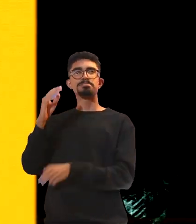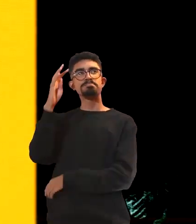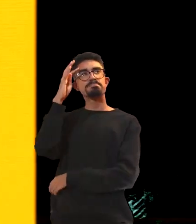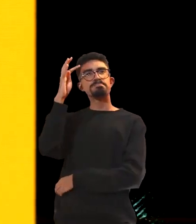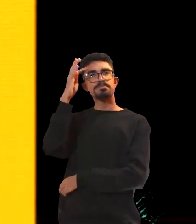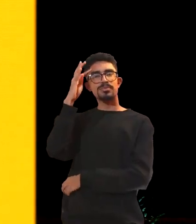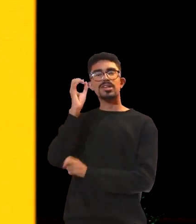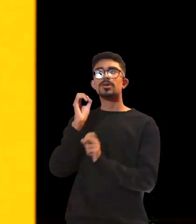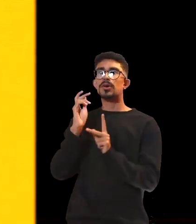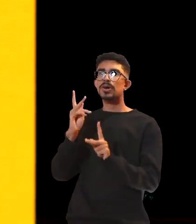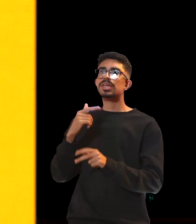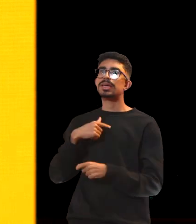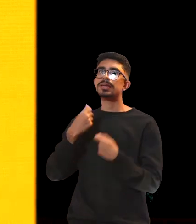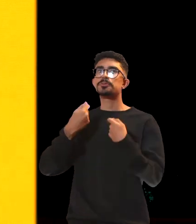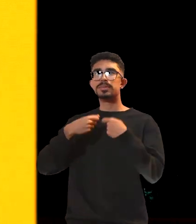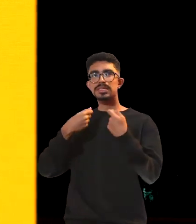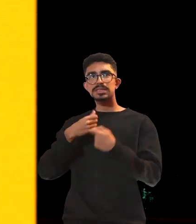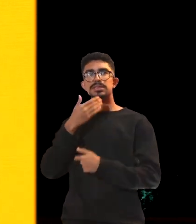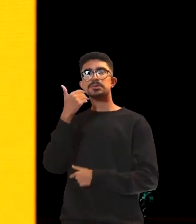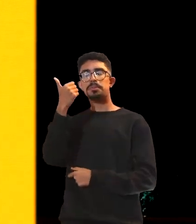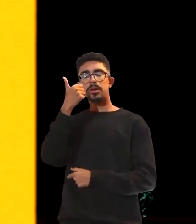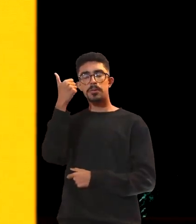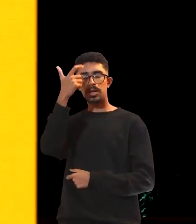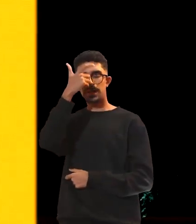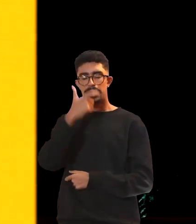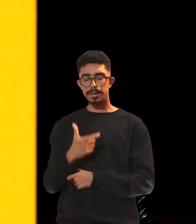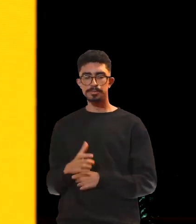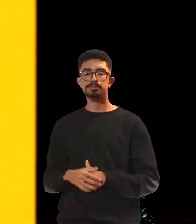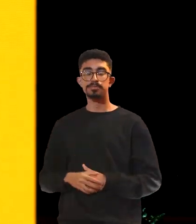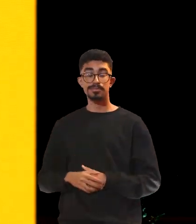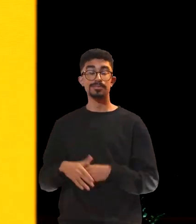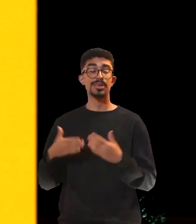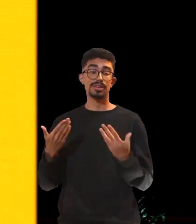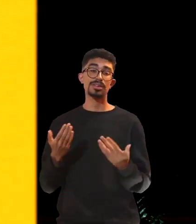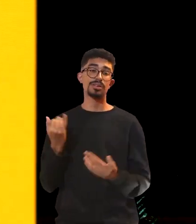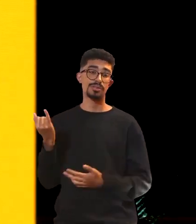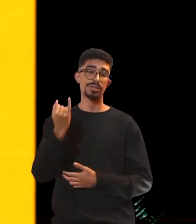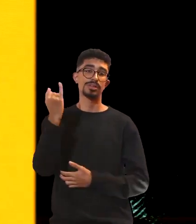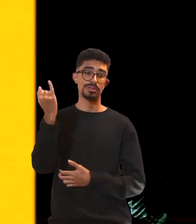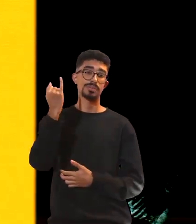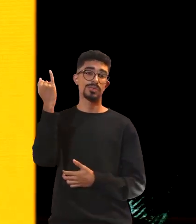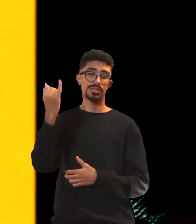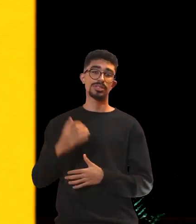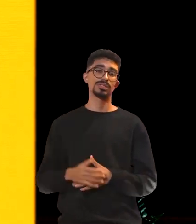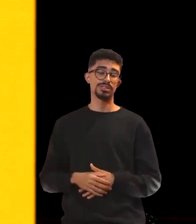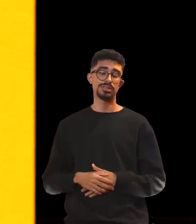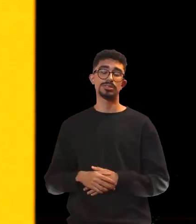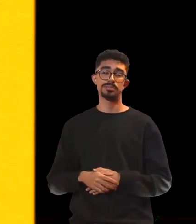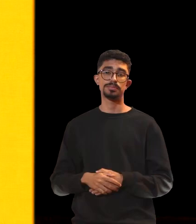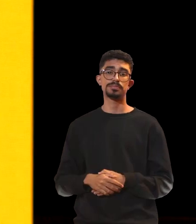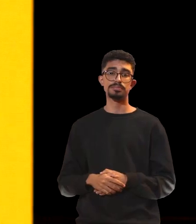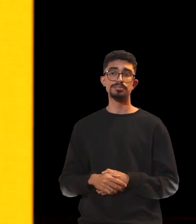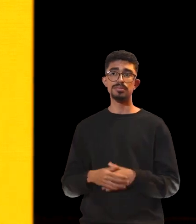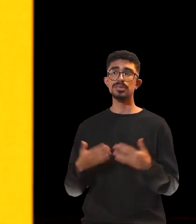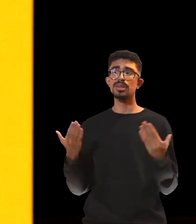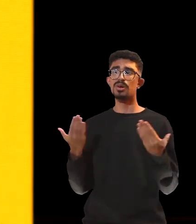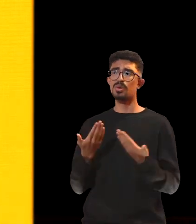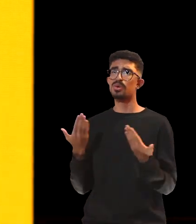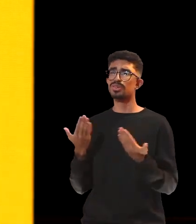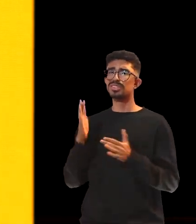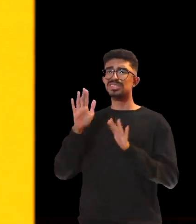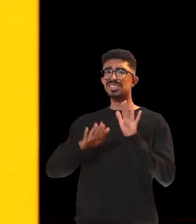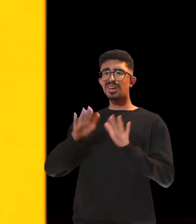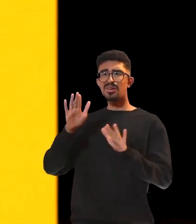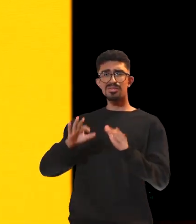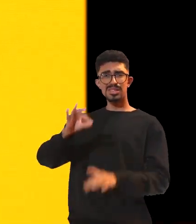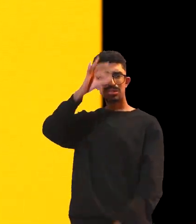vida espiritual se você não se permitir ser confrontado pelos irmãos, pela palavra de Deus e pelo Espírito Santo. Nessa noite, talvez o Espírito